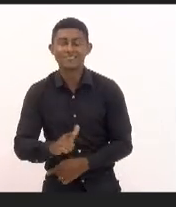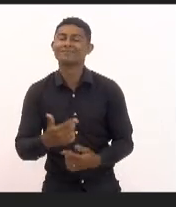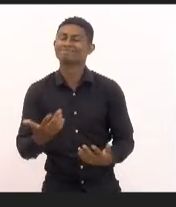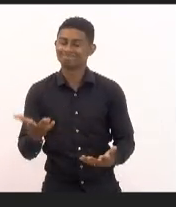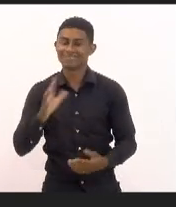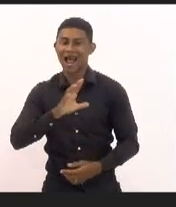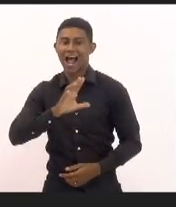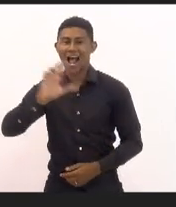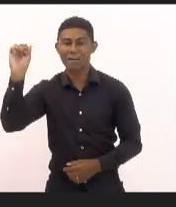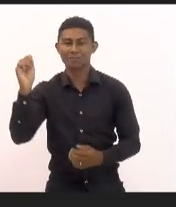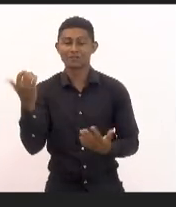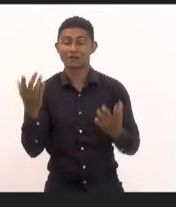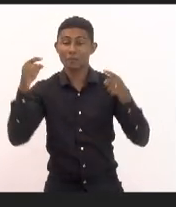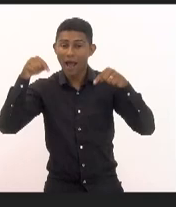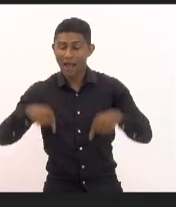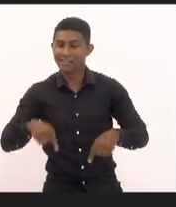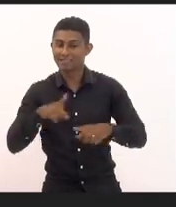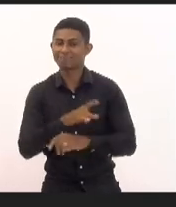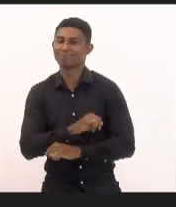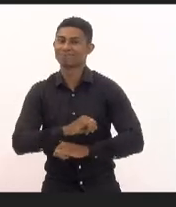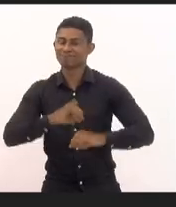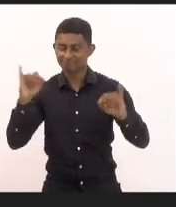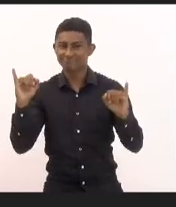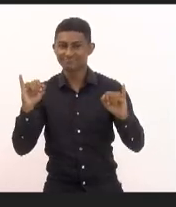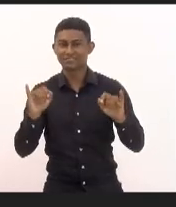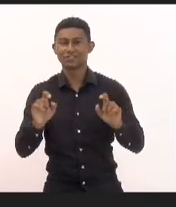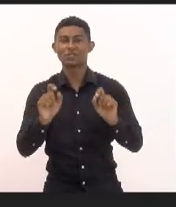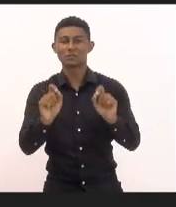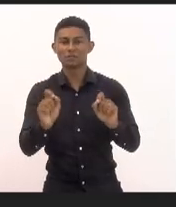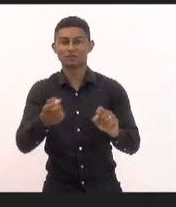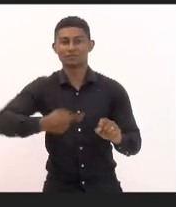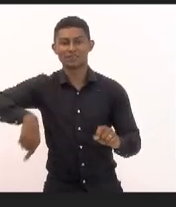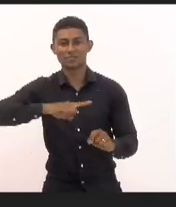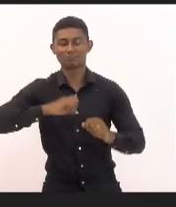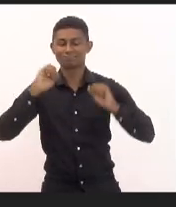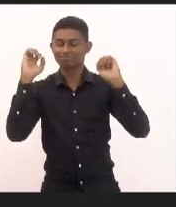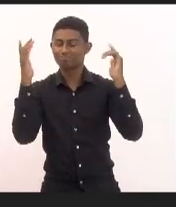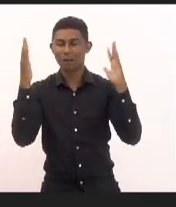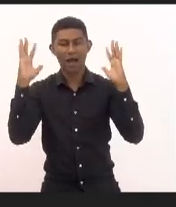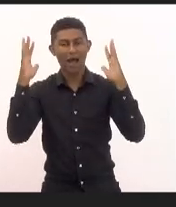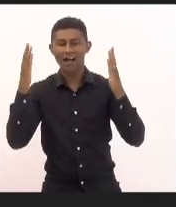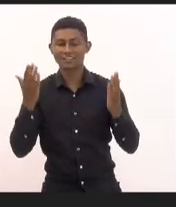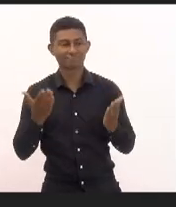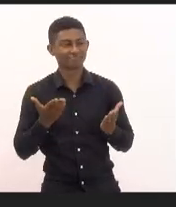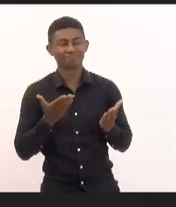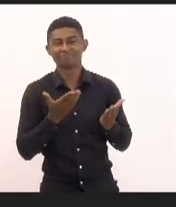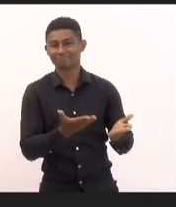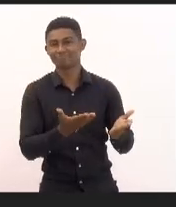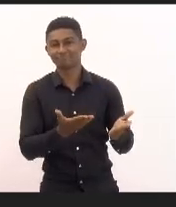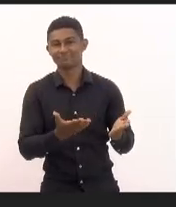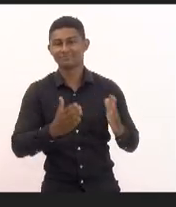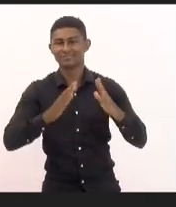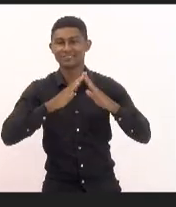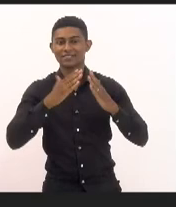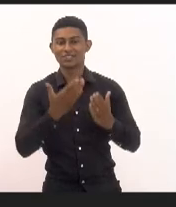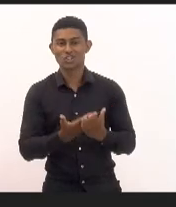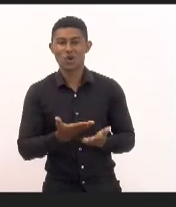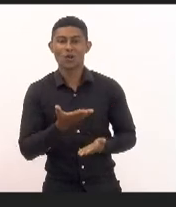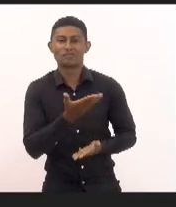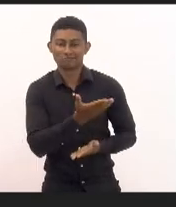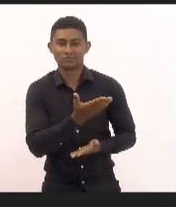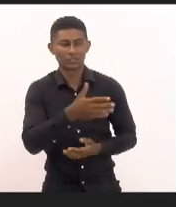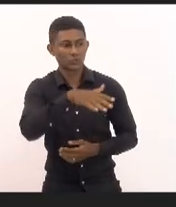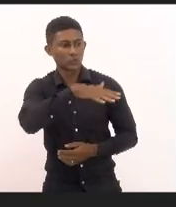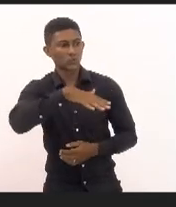deixando, né, aqui registrado as nossas congratulações, parabéns a todo o